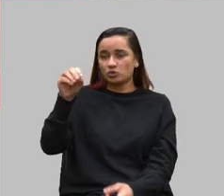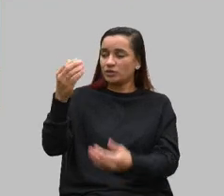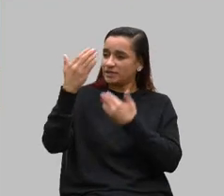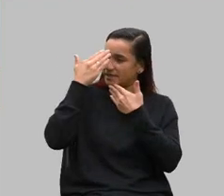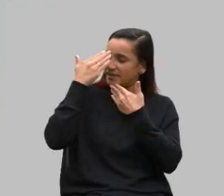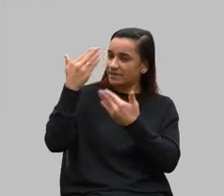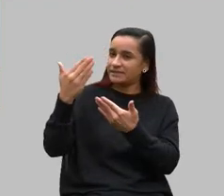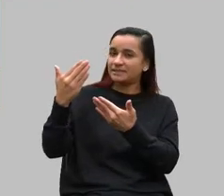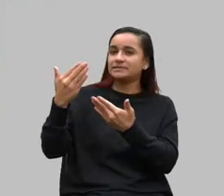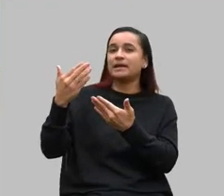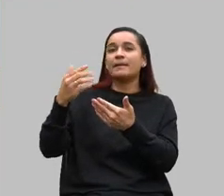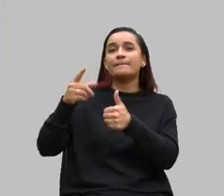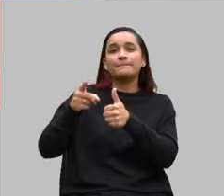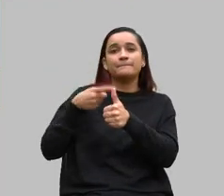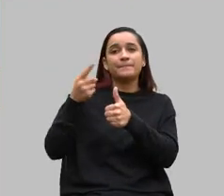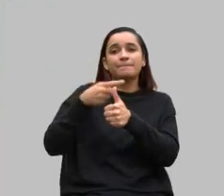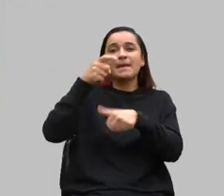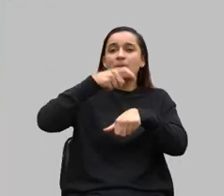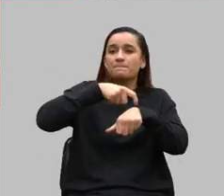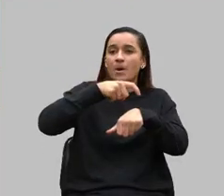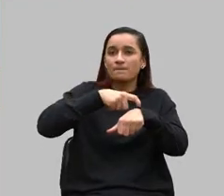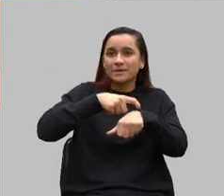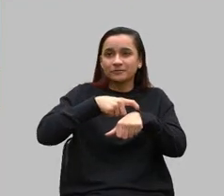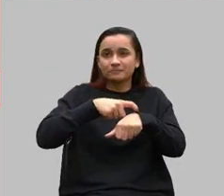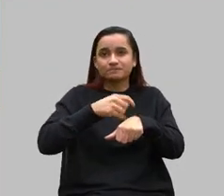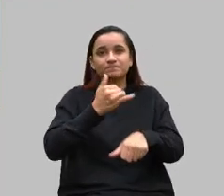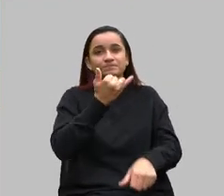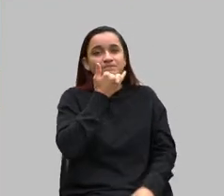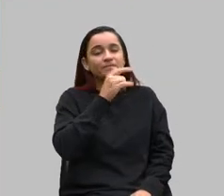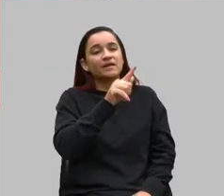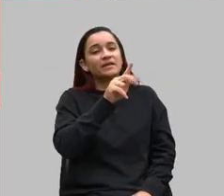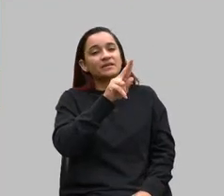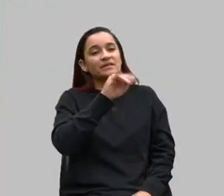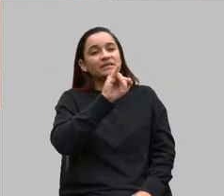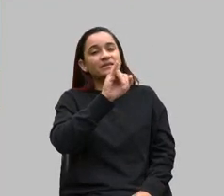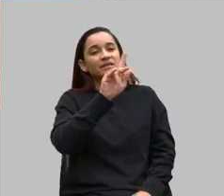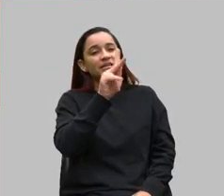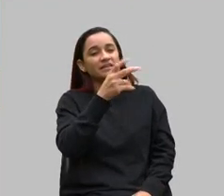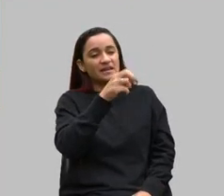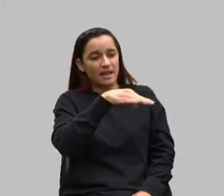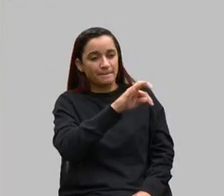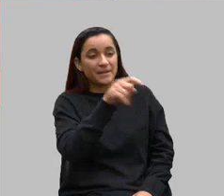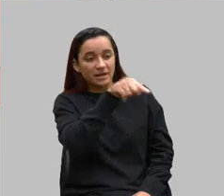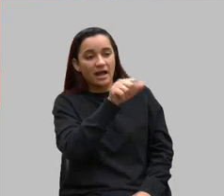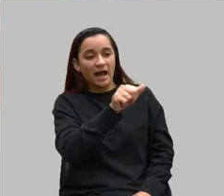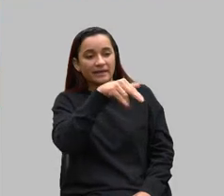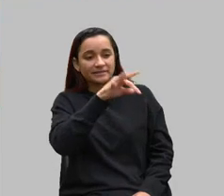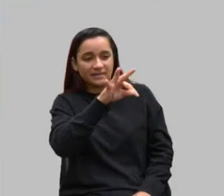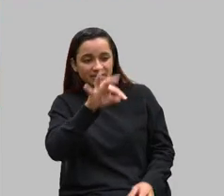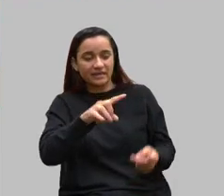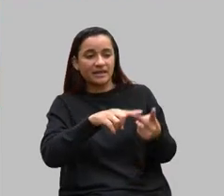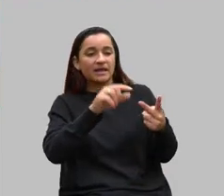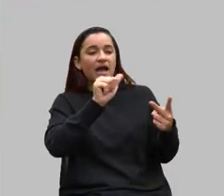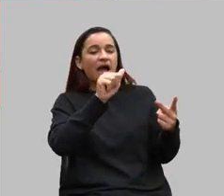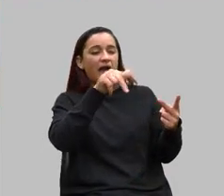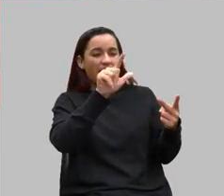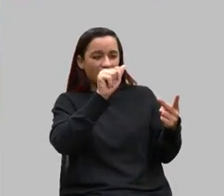primeiro momento né lá na Guilherme lá na ntt você O Alan né O Edmilson